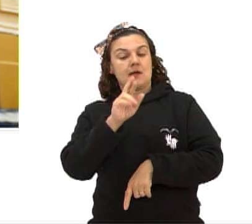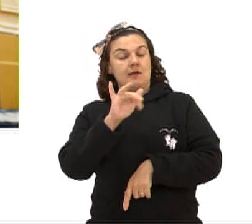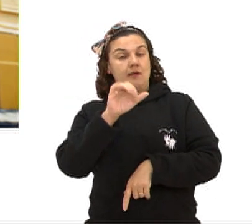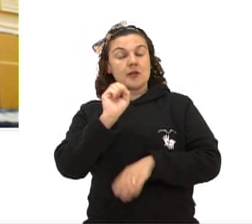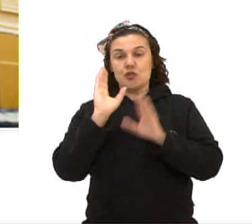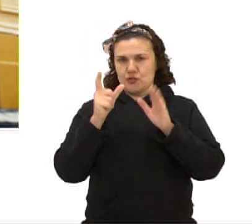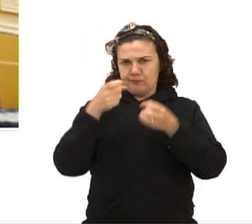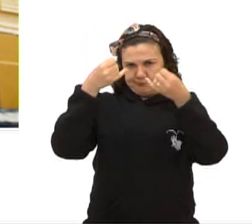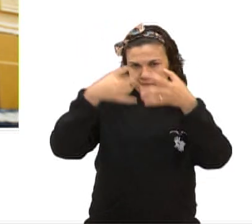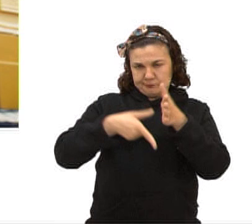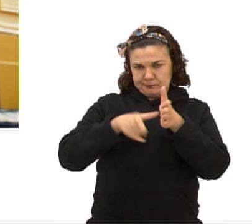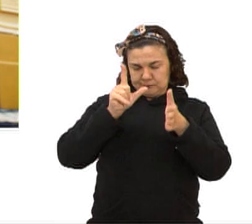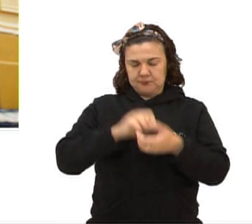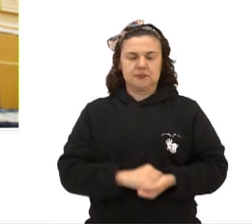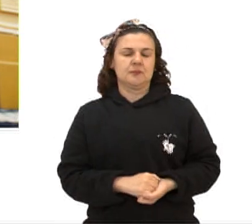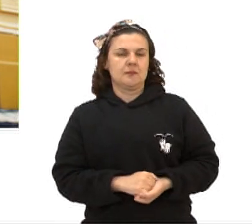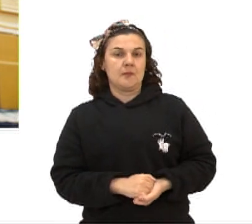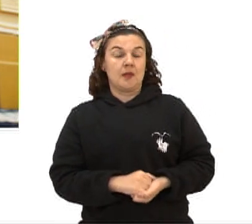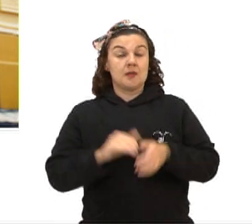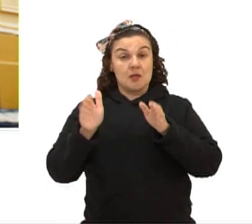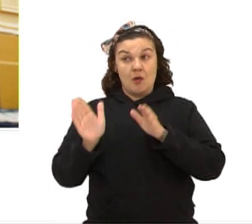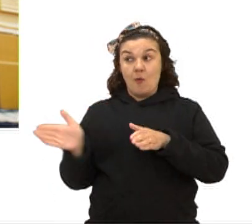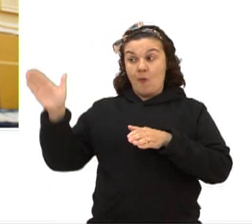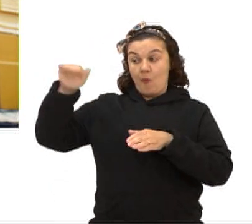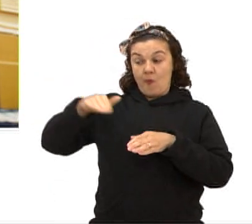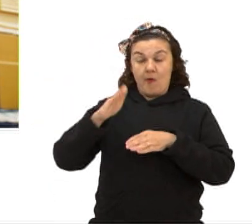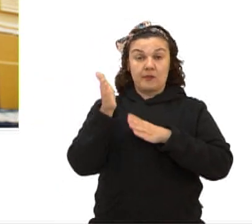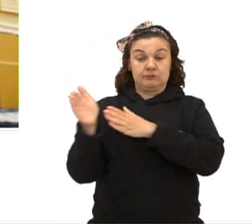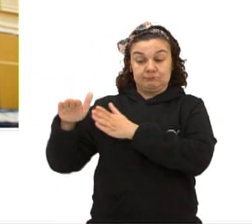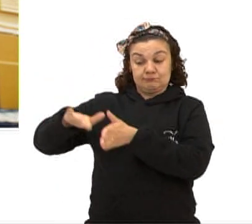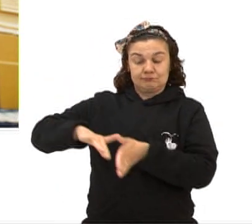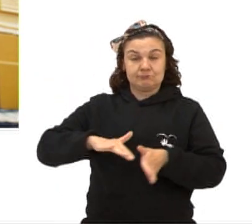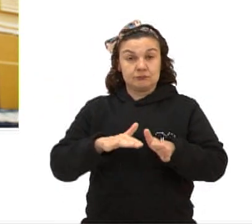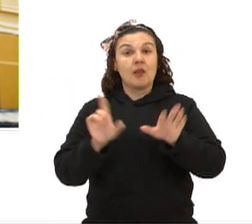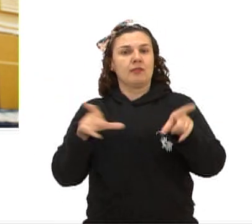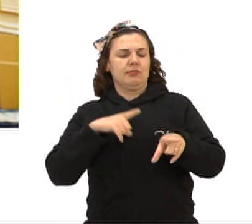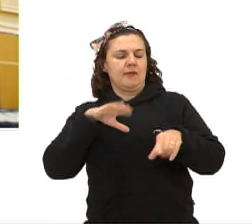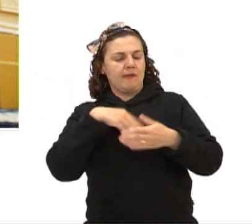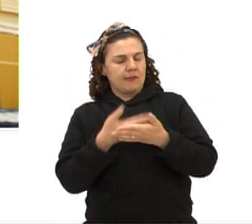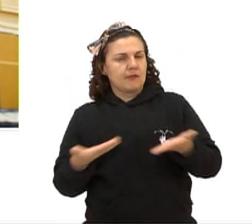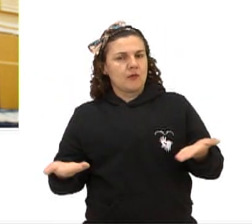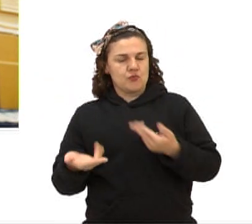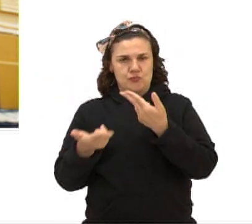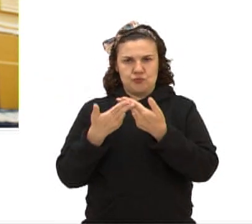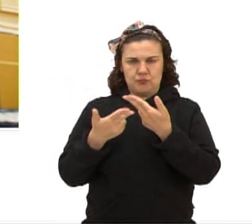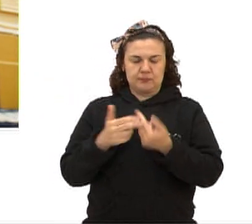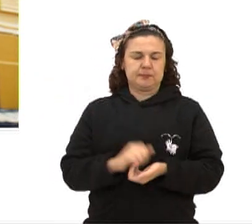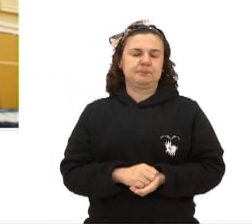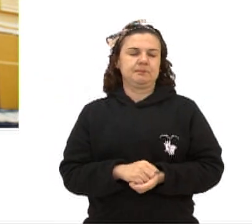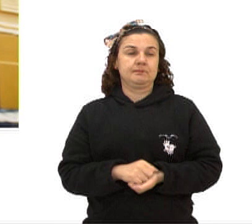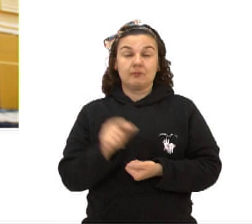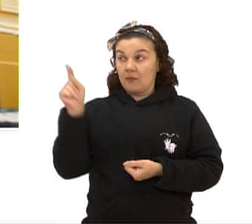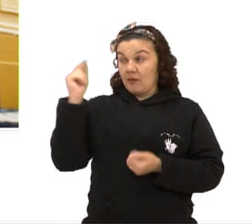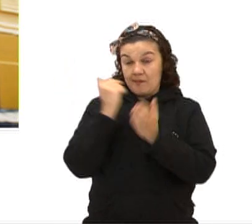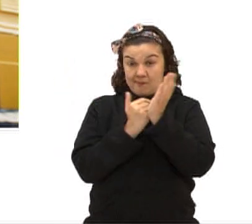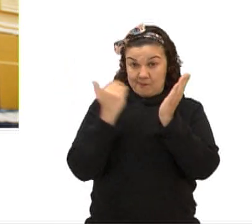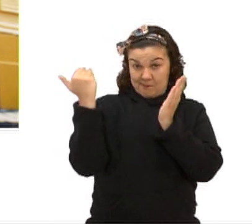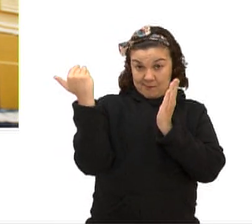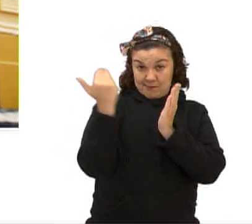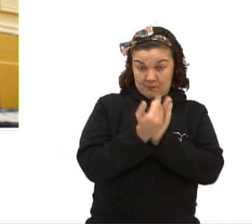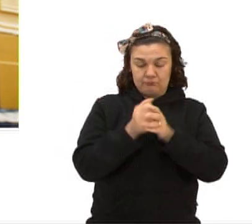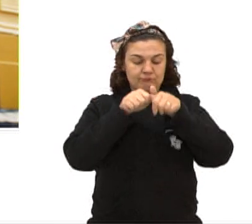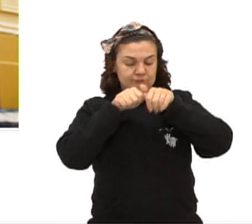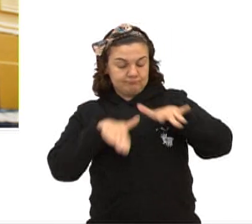né? A Serra do Mar, repito, existem lá esse sistema de abastecimento ainda, e aqui, além da distribuição de água,